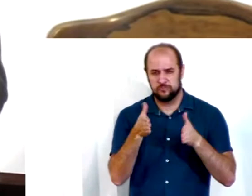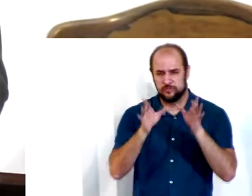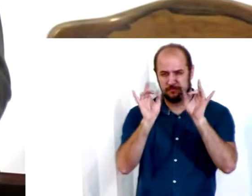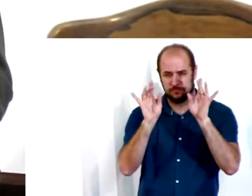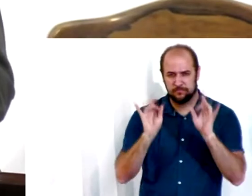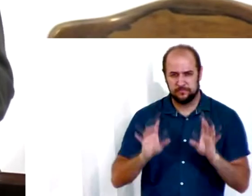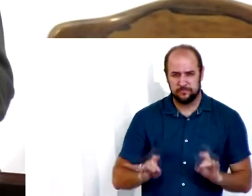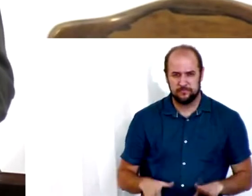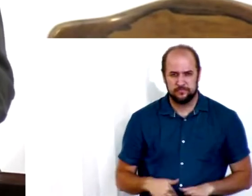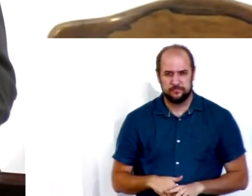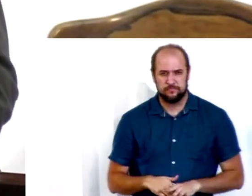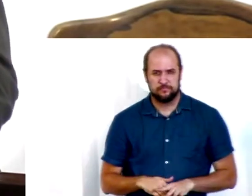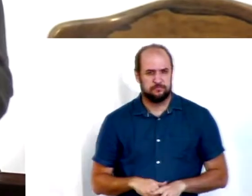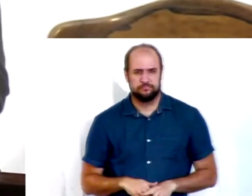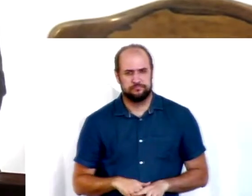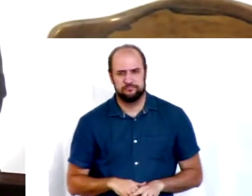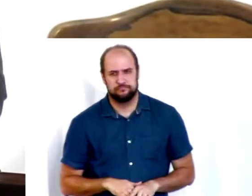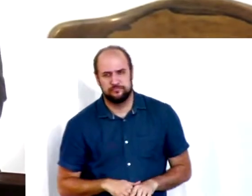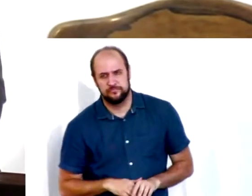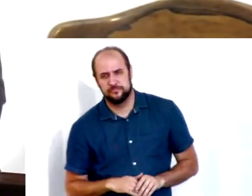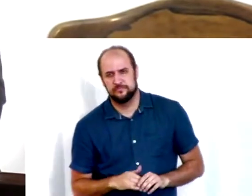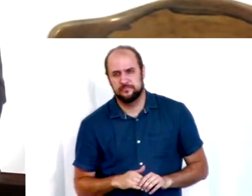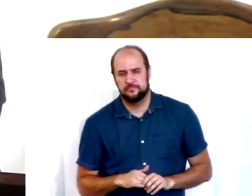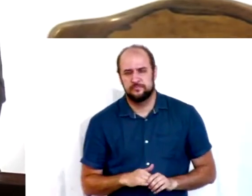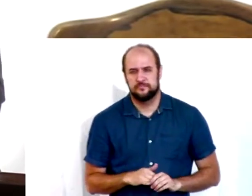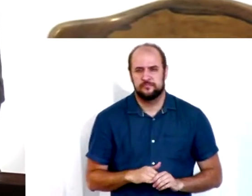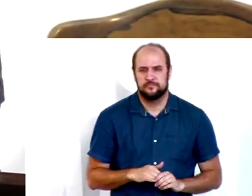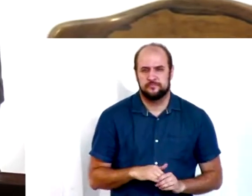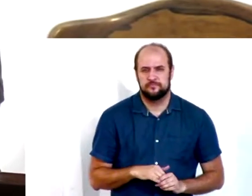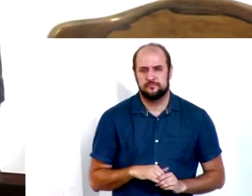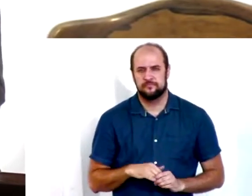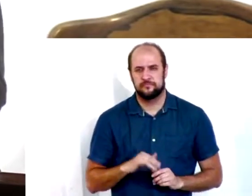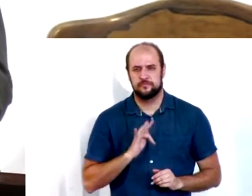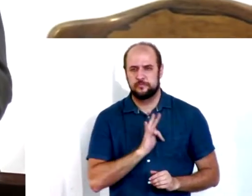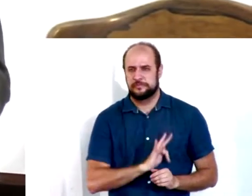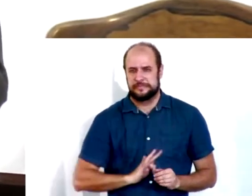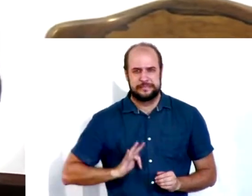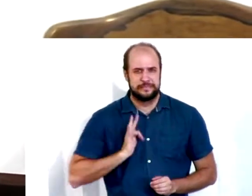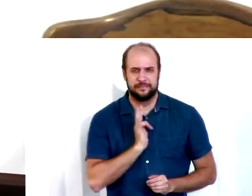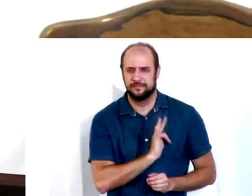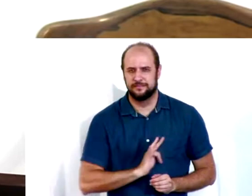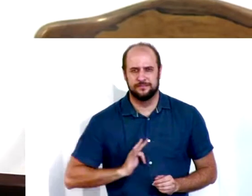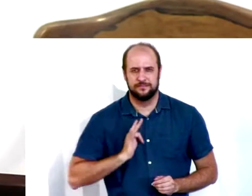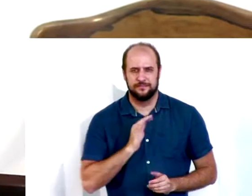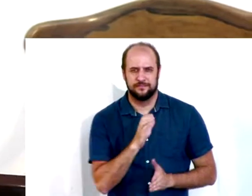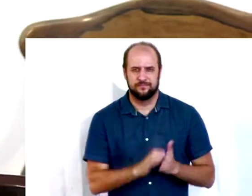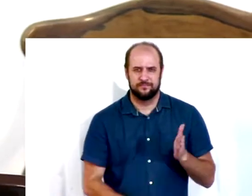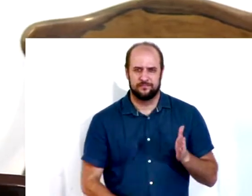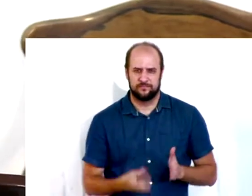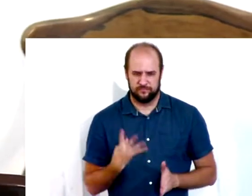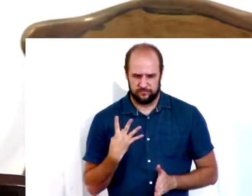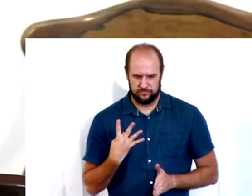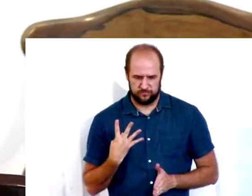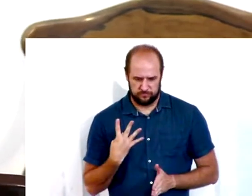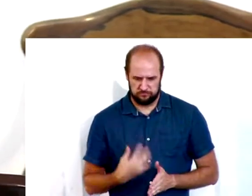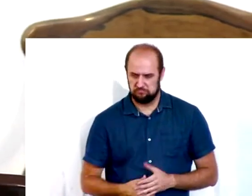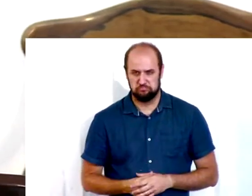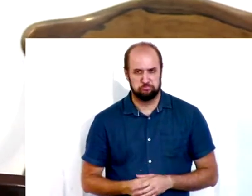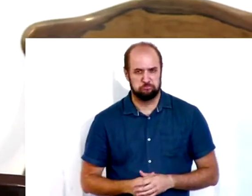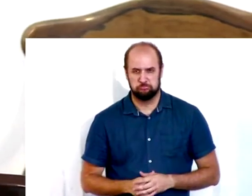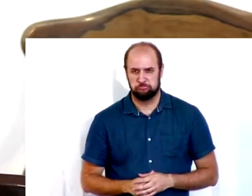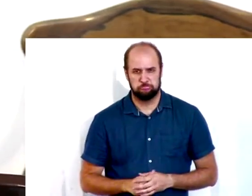especial para nós. Então, Filipenses, capítulo 4,